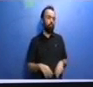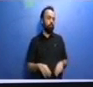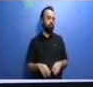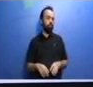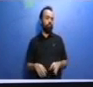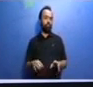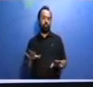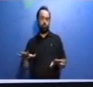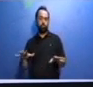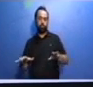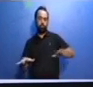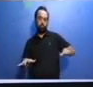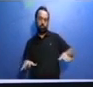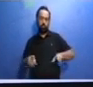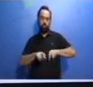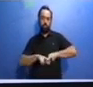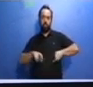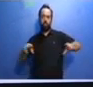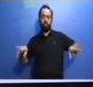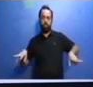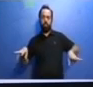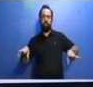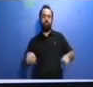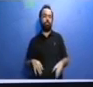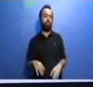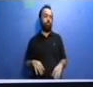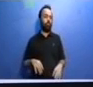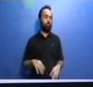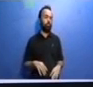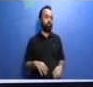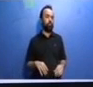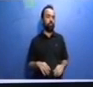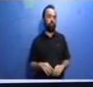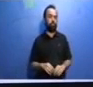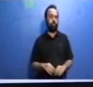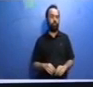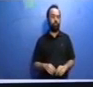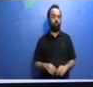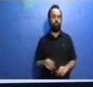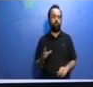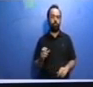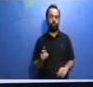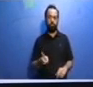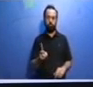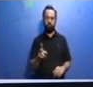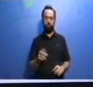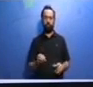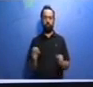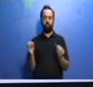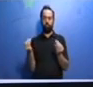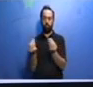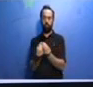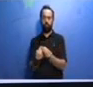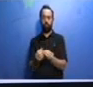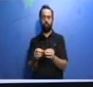é diferente, e o D, que é diferente. Então, sempre vai formar substâncias